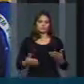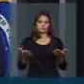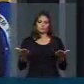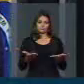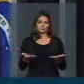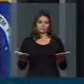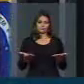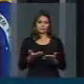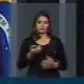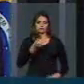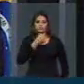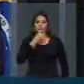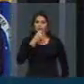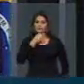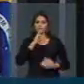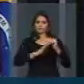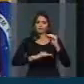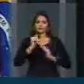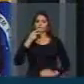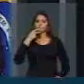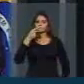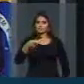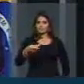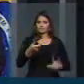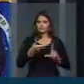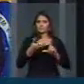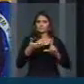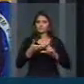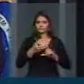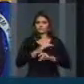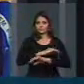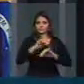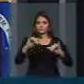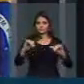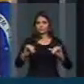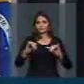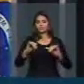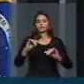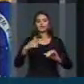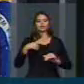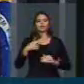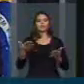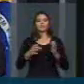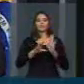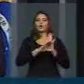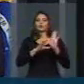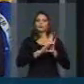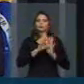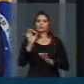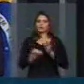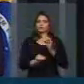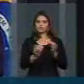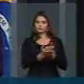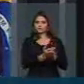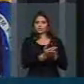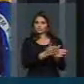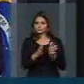em entrevista, falou à TV, o novo Código de Processo Civil é uma